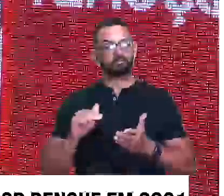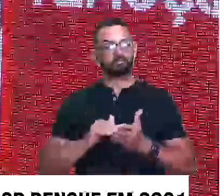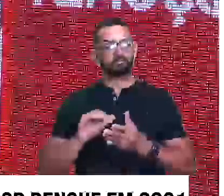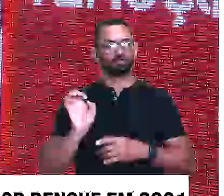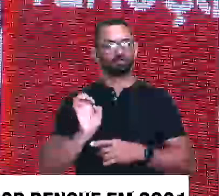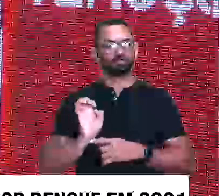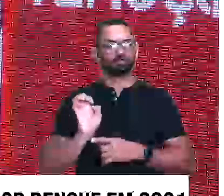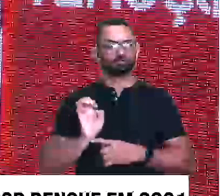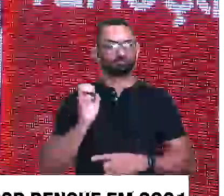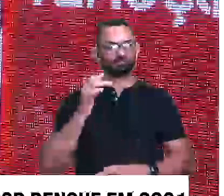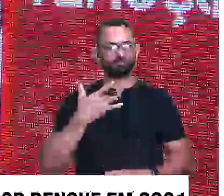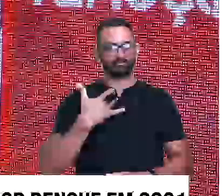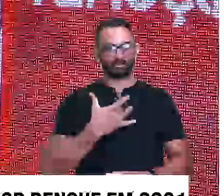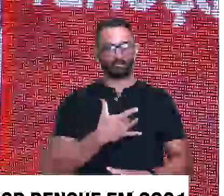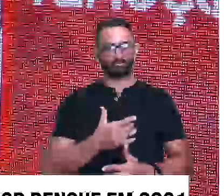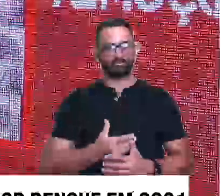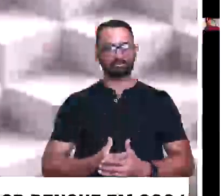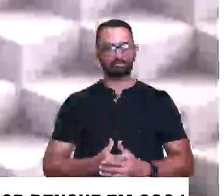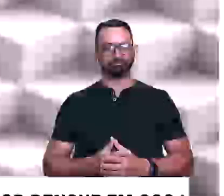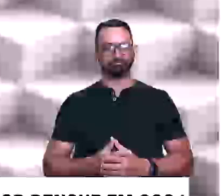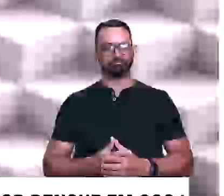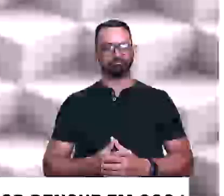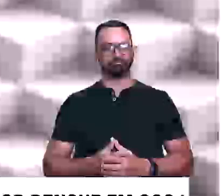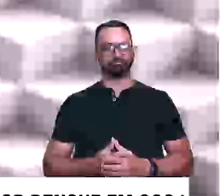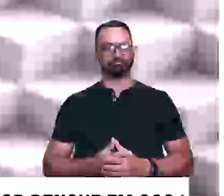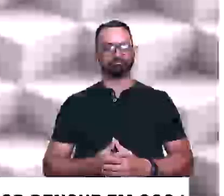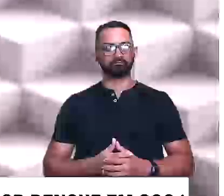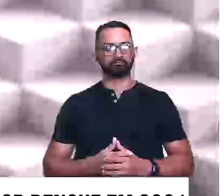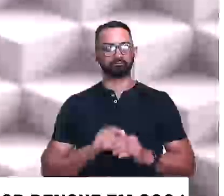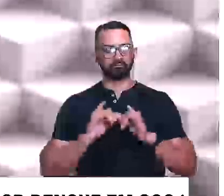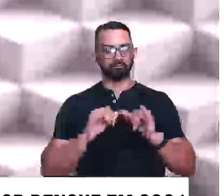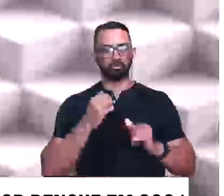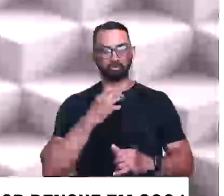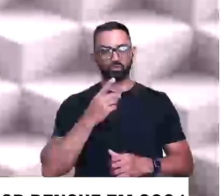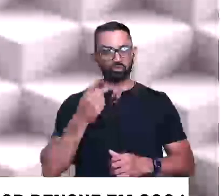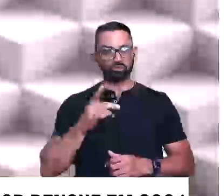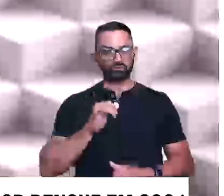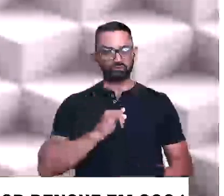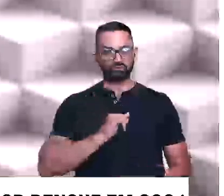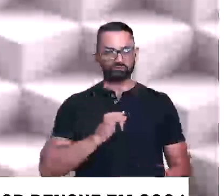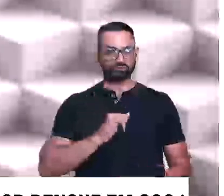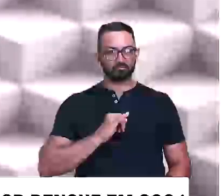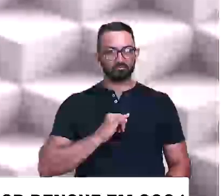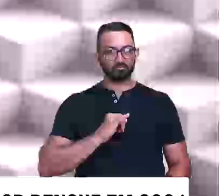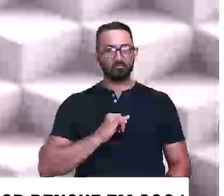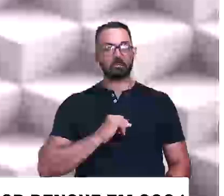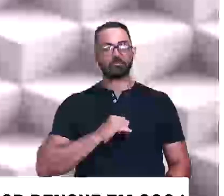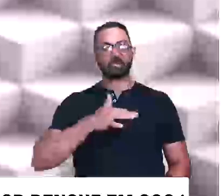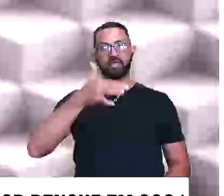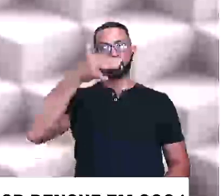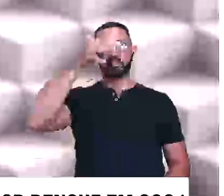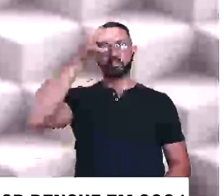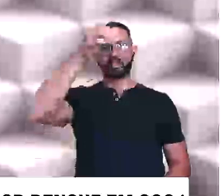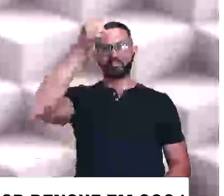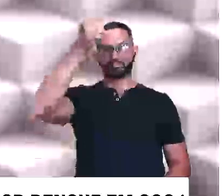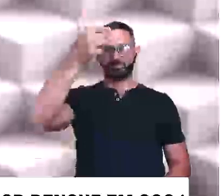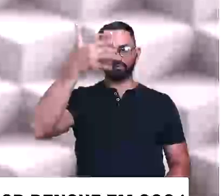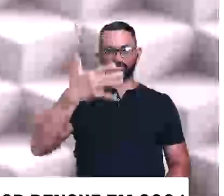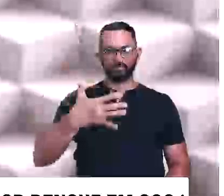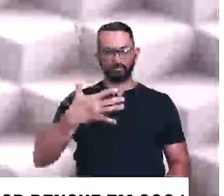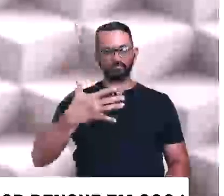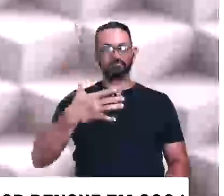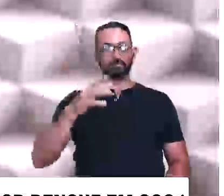inclusive da Secretaria Estadual de Saúde isso mesmo Mônica A Notícia é boa né é que Imperatriz gente está entre as dez cidades